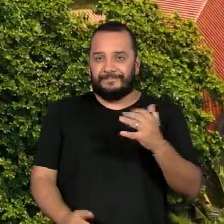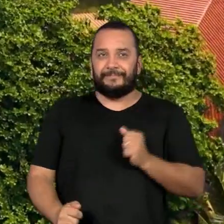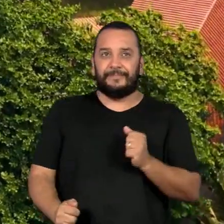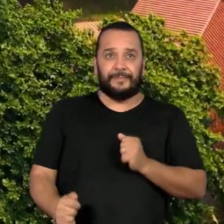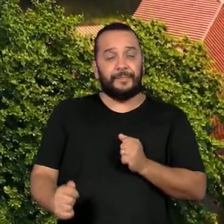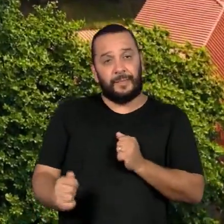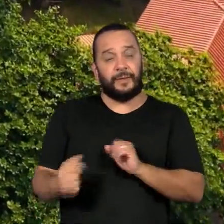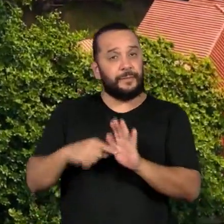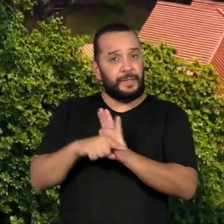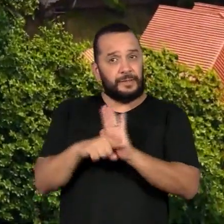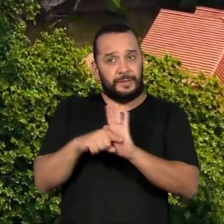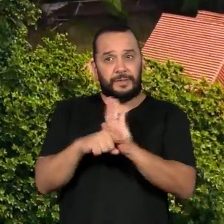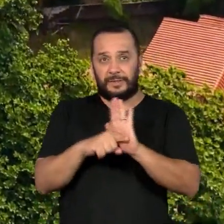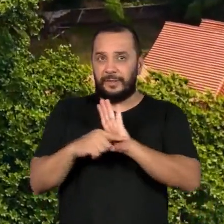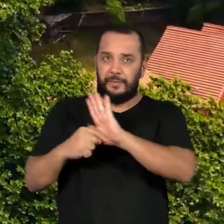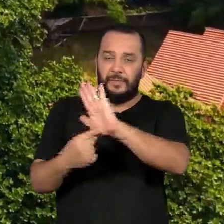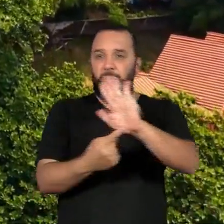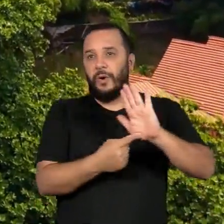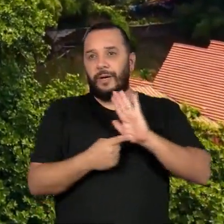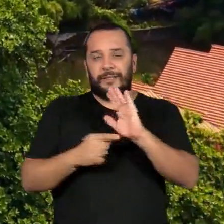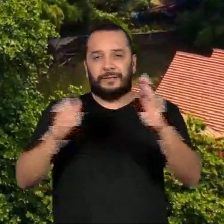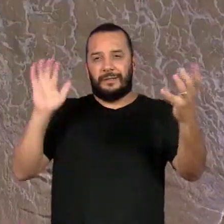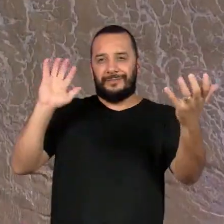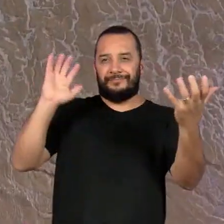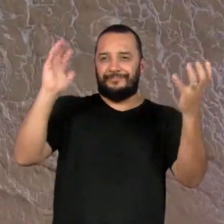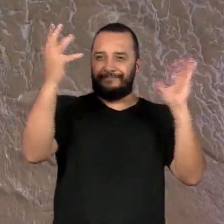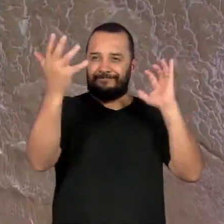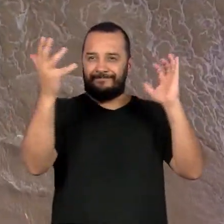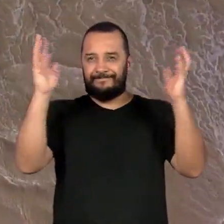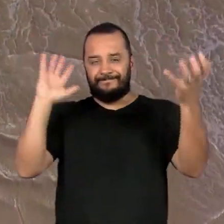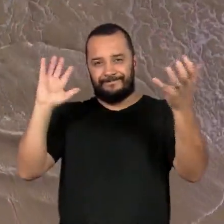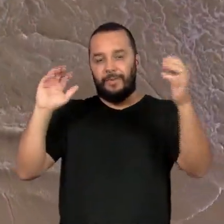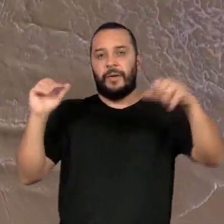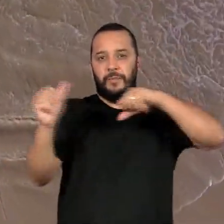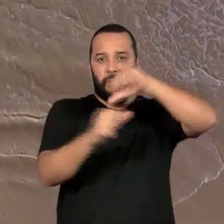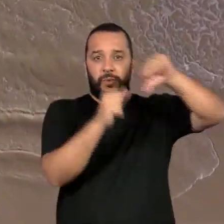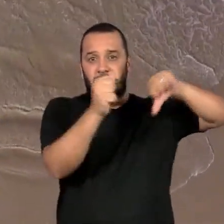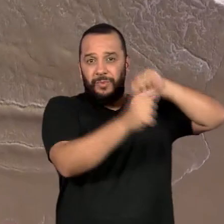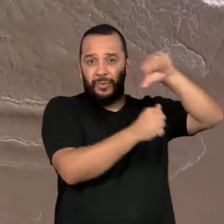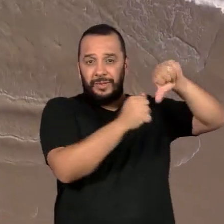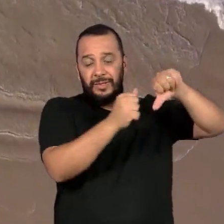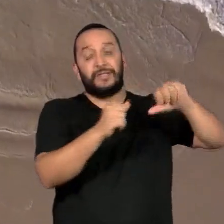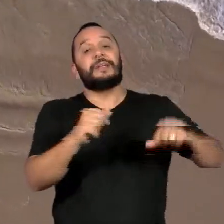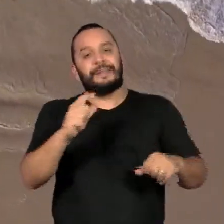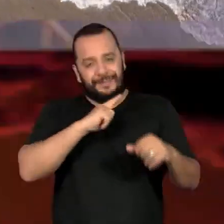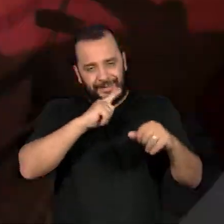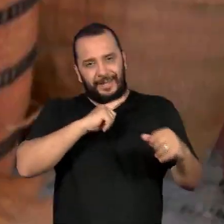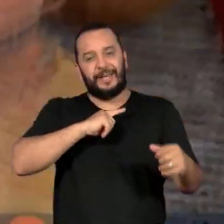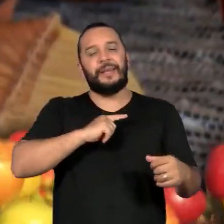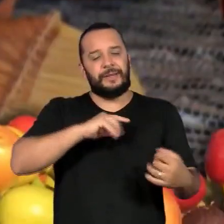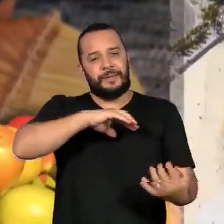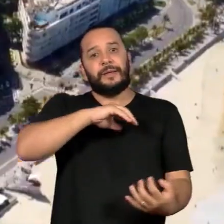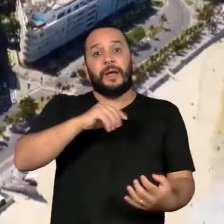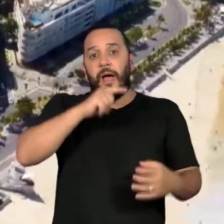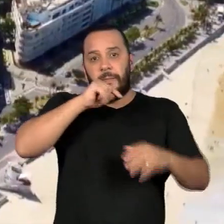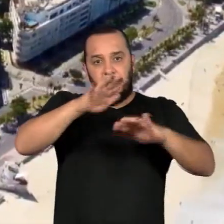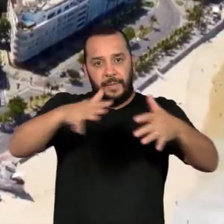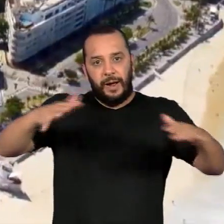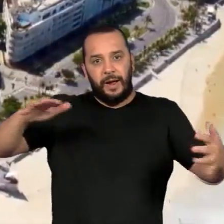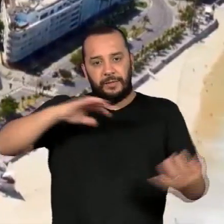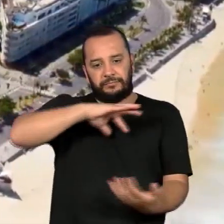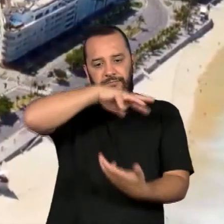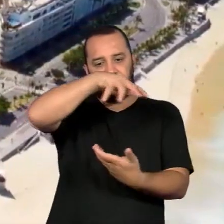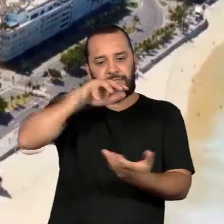Pesquisa recente comprova que as alterações climáticas estão mudando até a cor dos mares e oceanos.